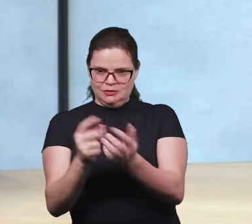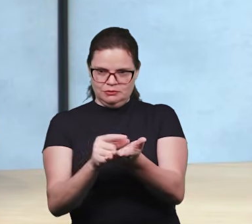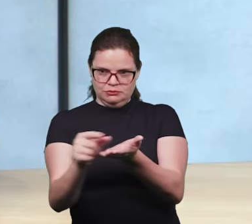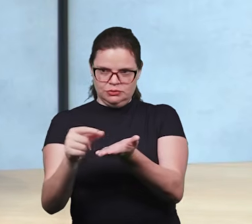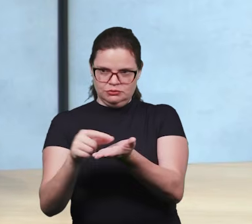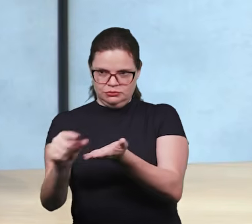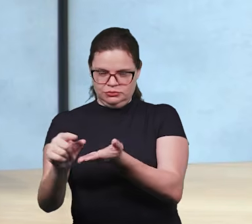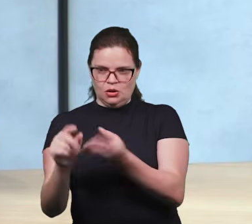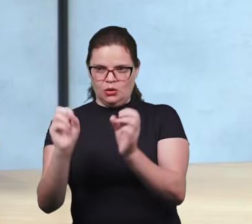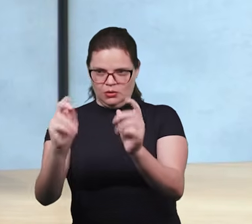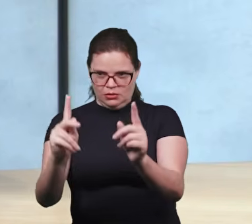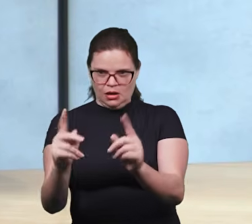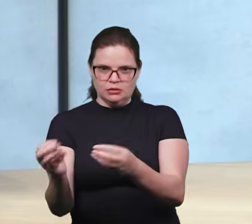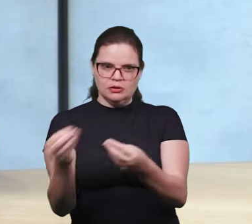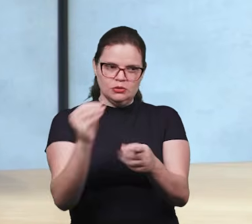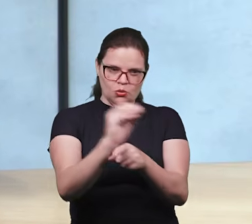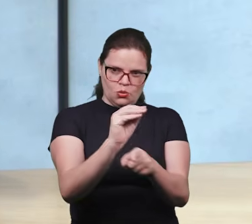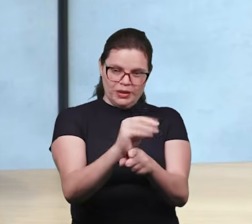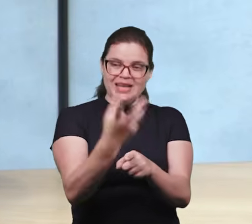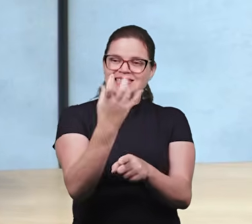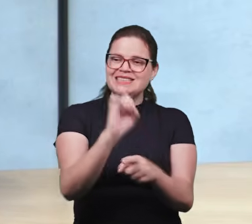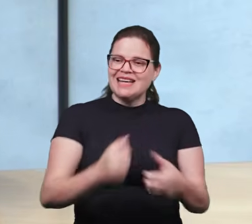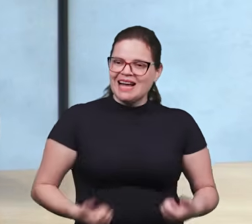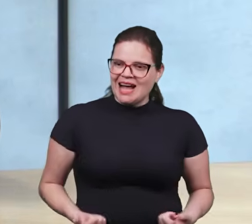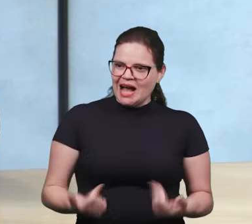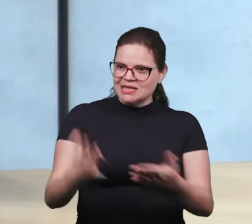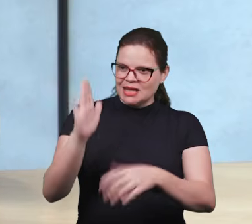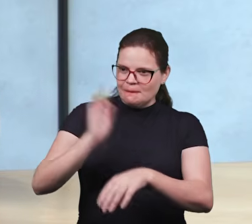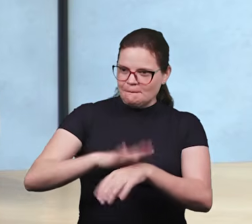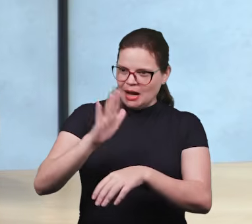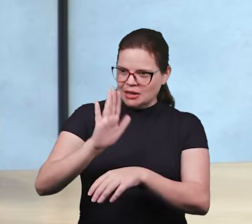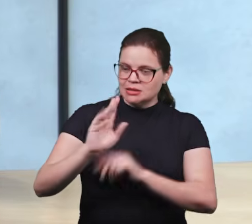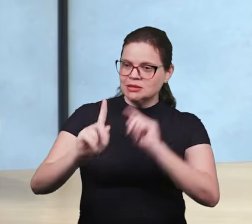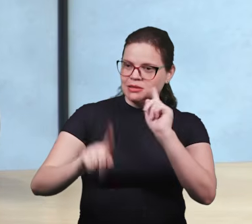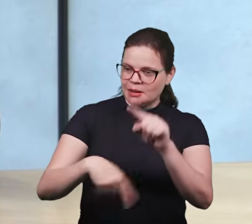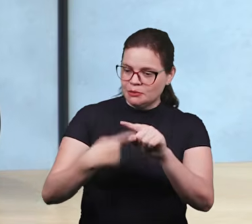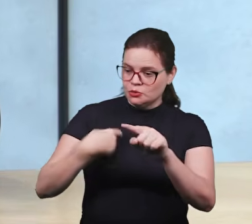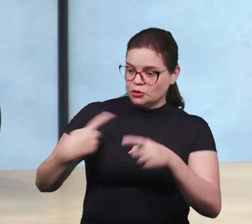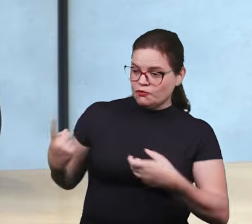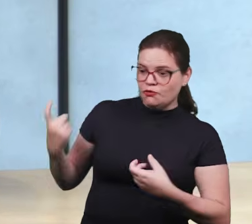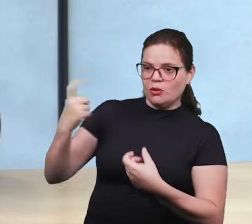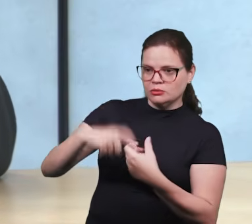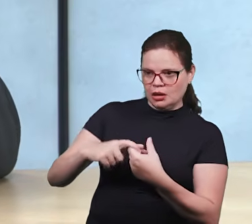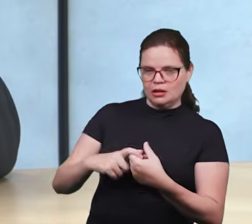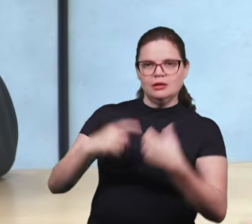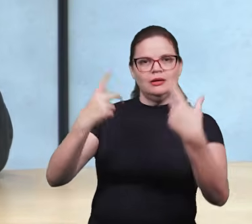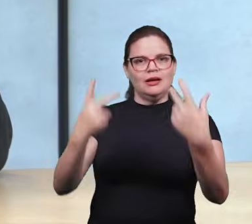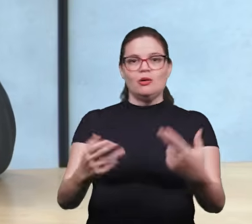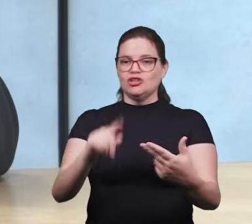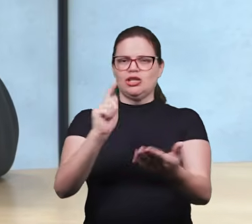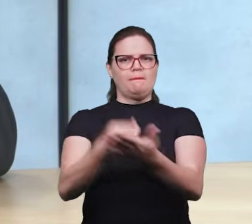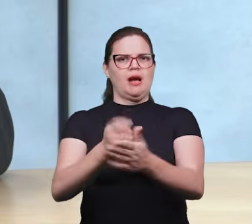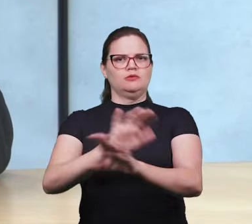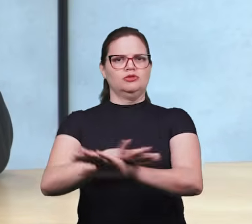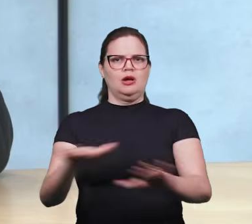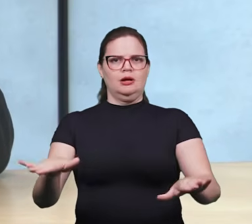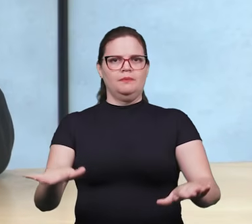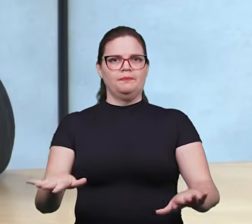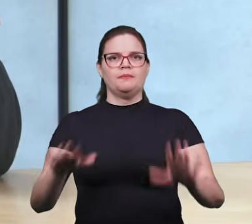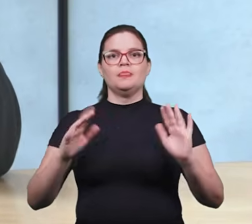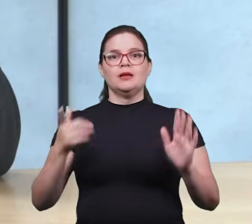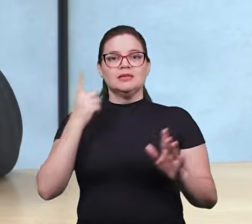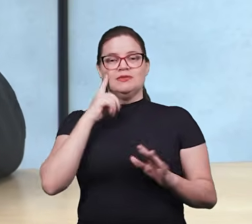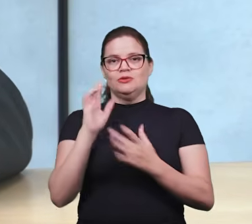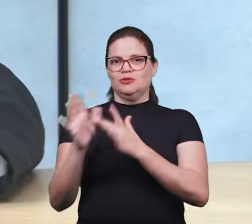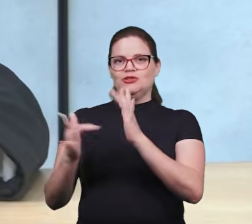paga quando eu vier, aquilo já está tudo pago. Então, Amém. quando o Senhor Jesus vier, está tudo pago. Não tem